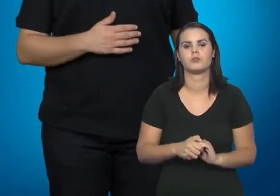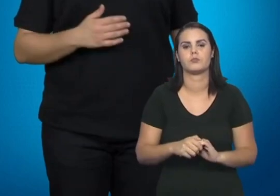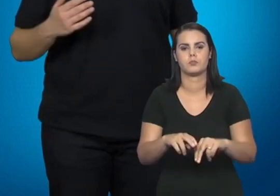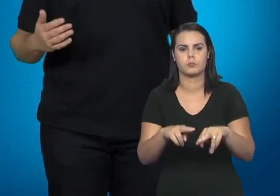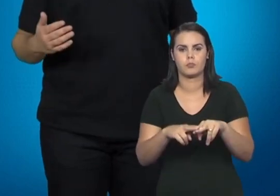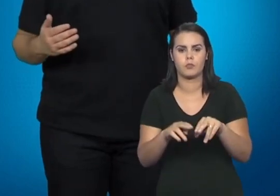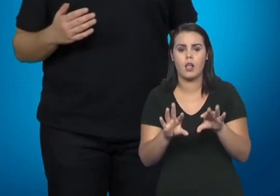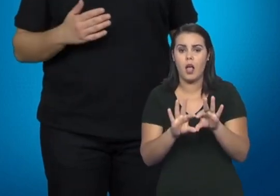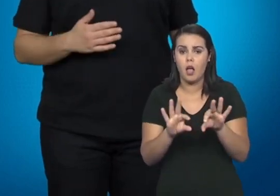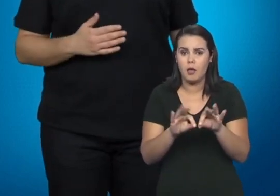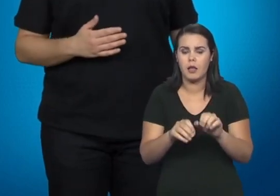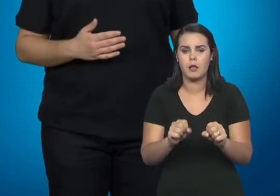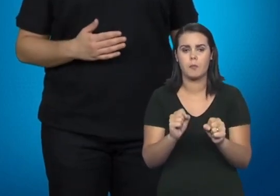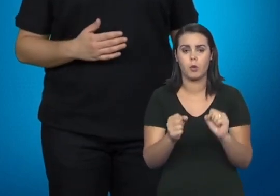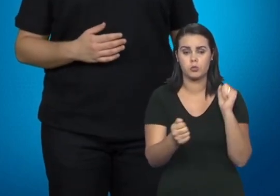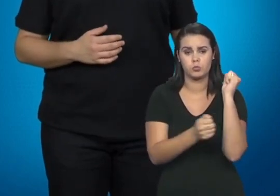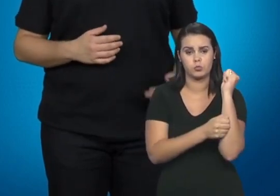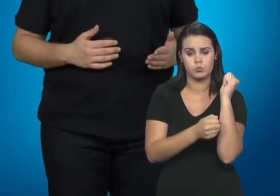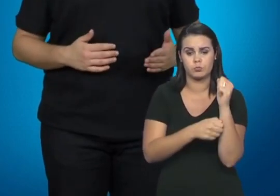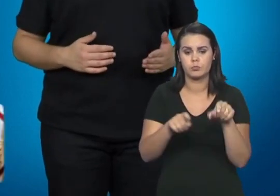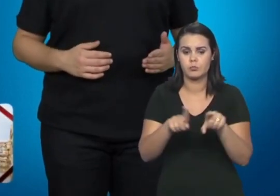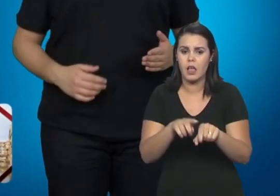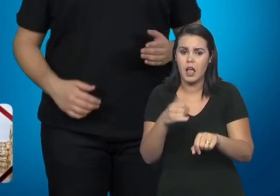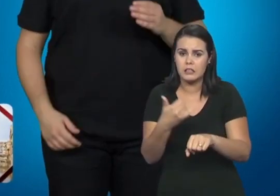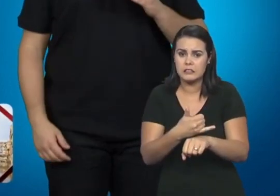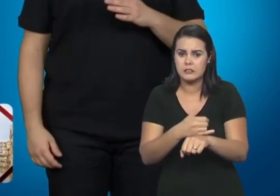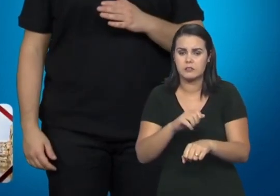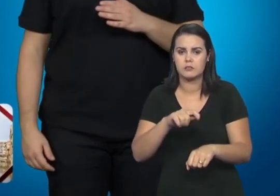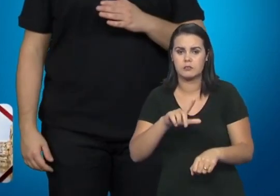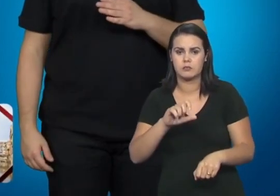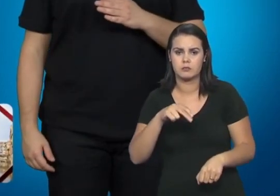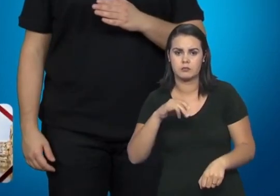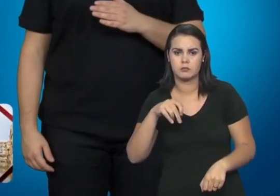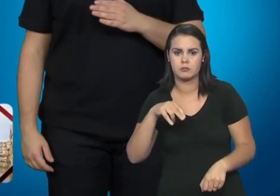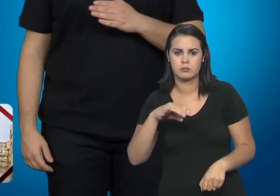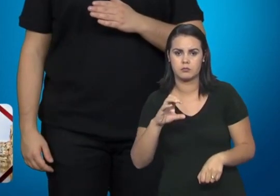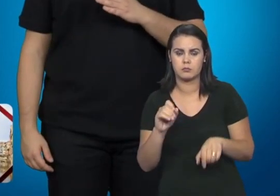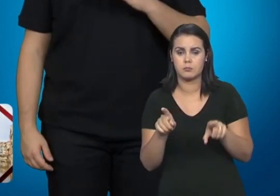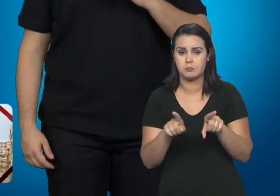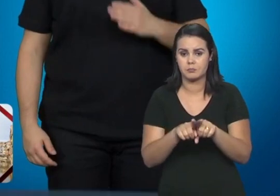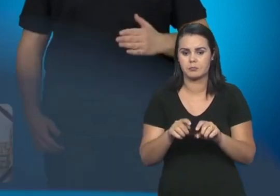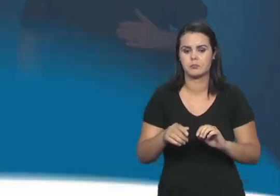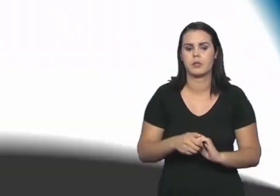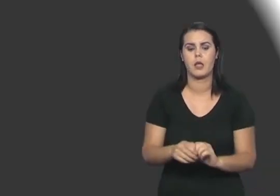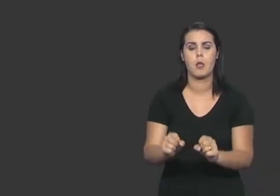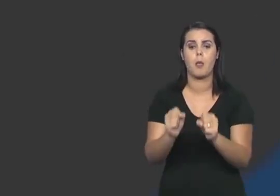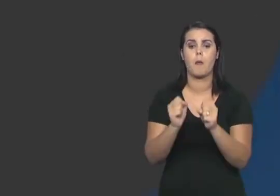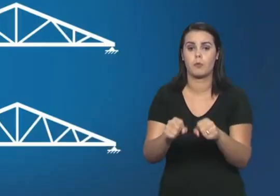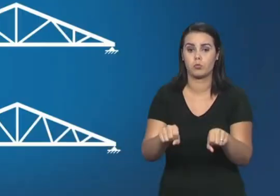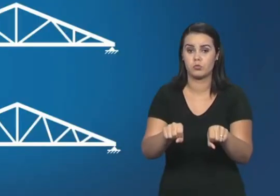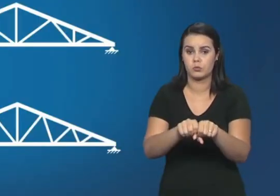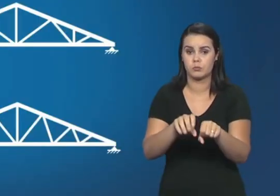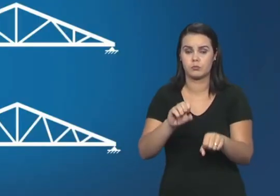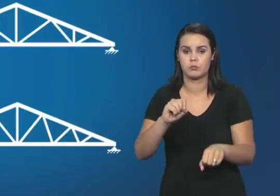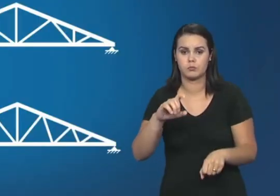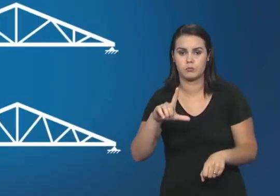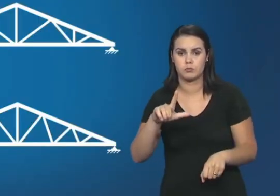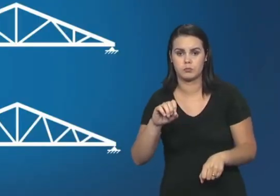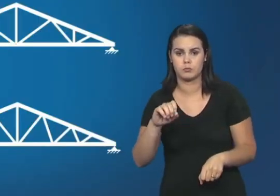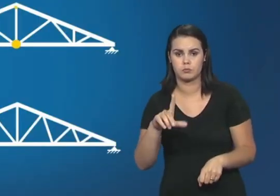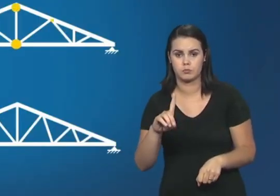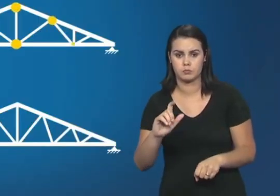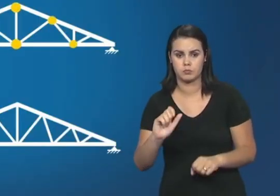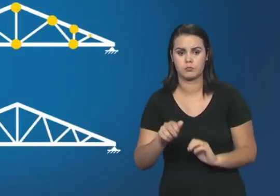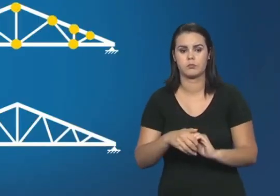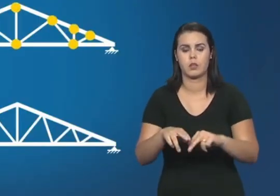podem ser de madeira, ferro, alumínio e aço, mas essas barras também podem ser unidas por solda. As conexões das treliças